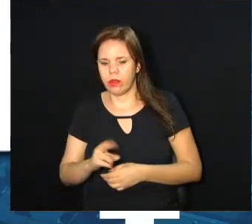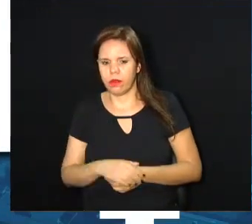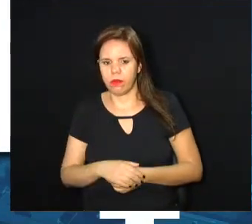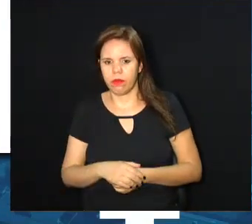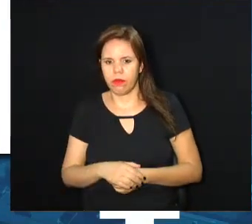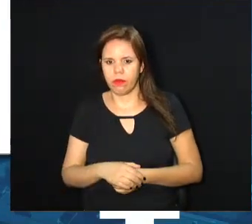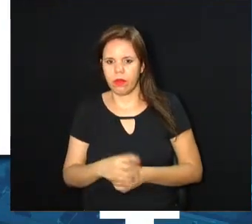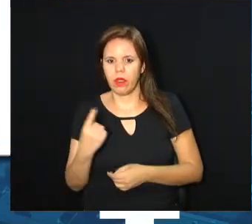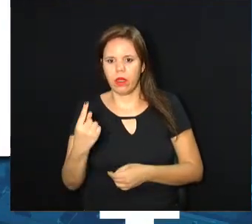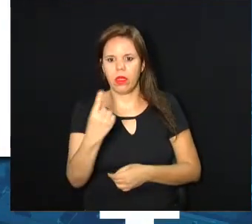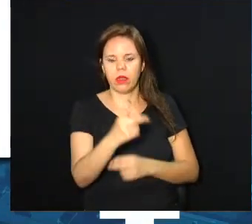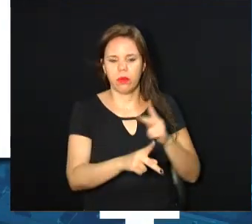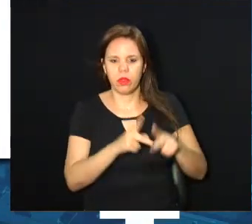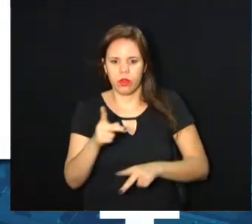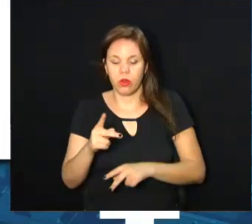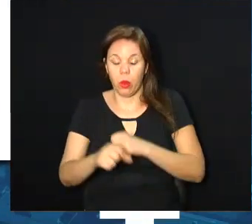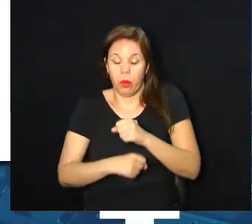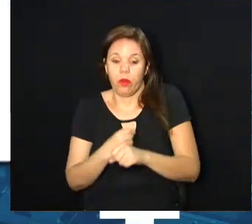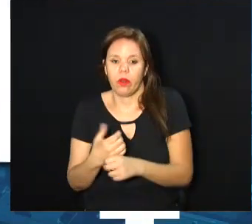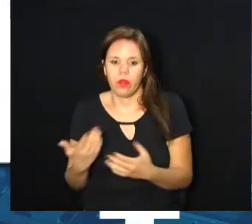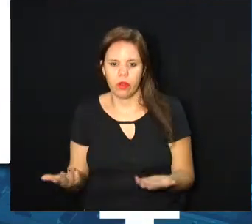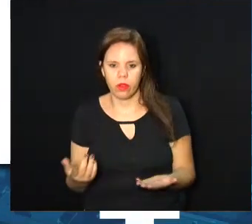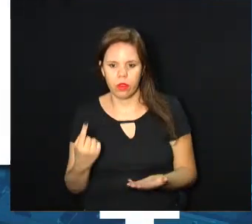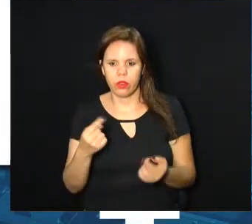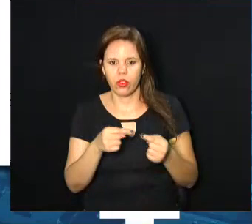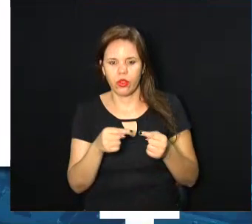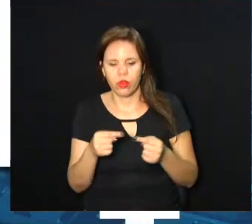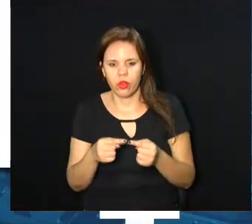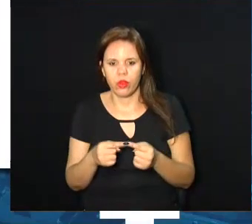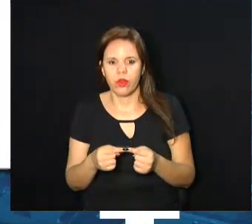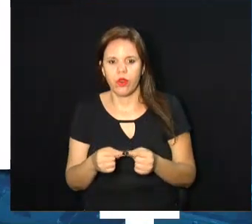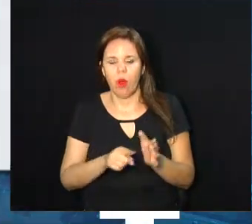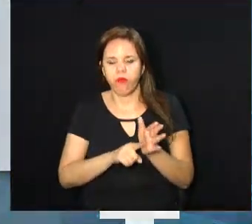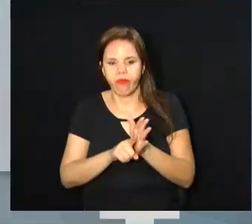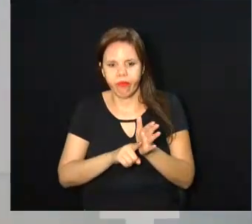89,10 por habitante por ano, de acordo com o mais recente